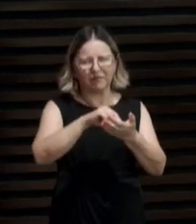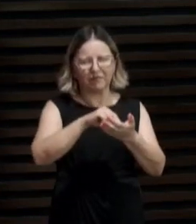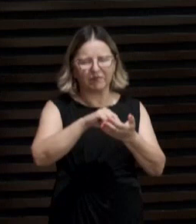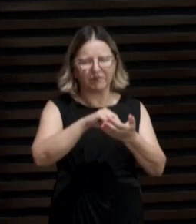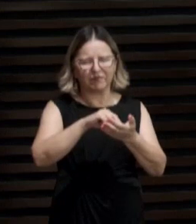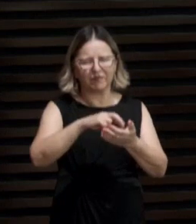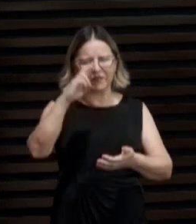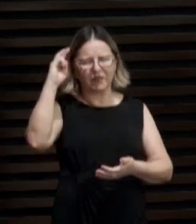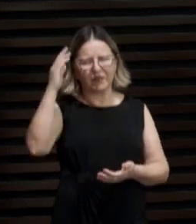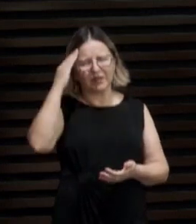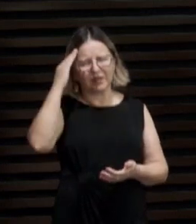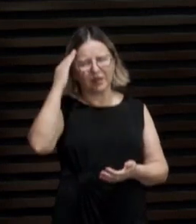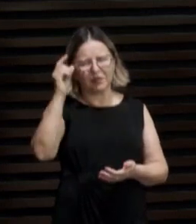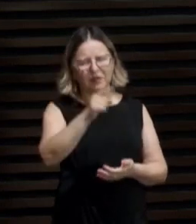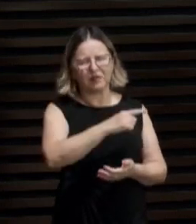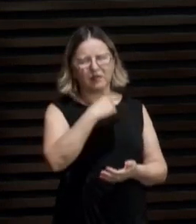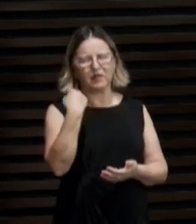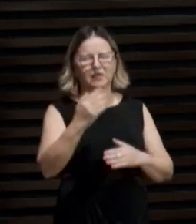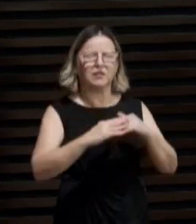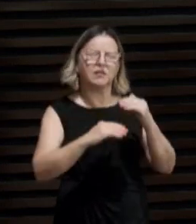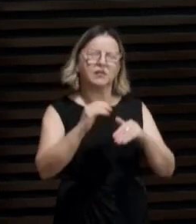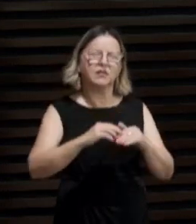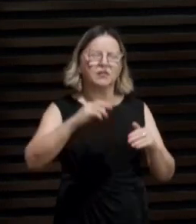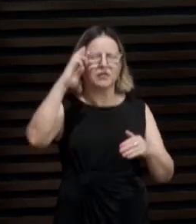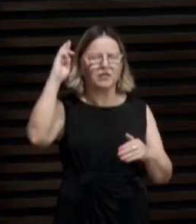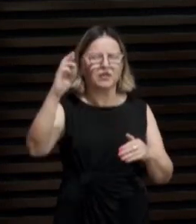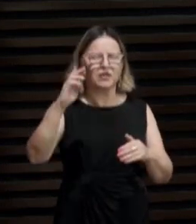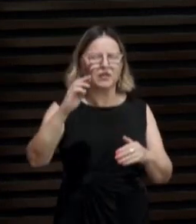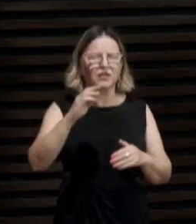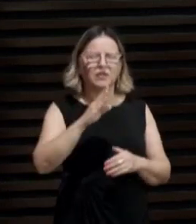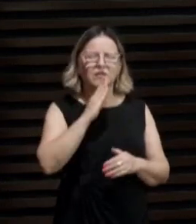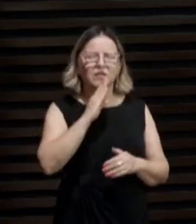O Senhor sabe das nossas obras. O Senhor sabe do nosso coração.